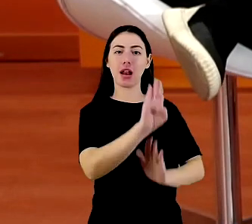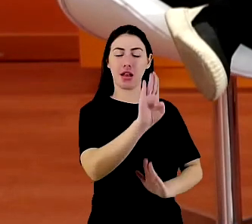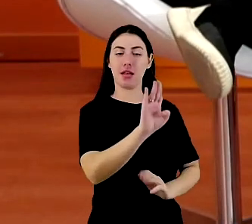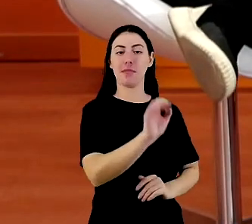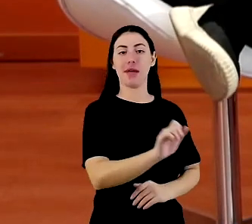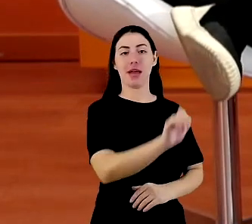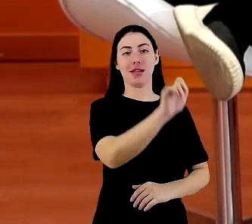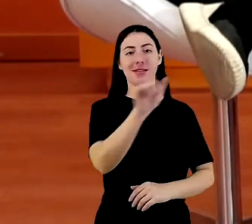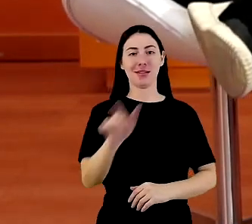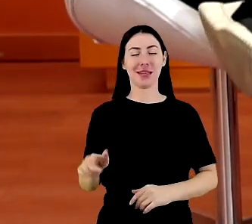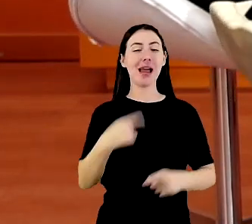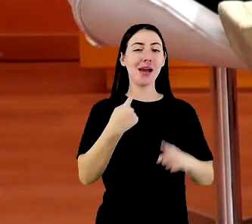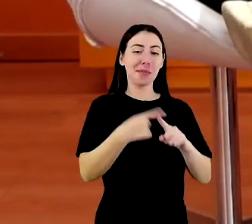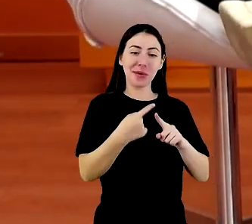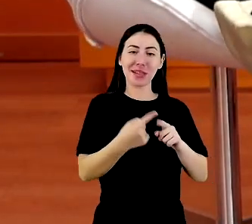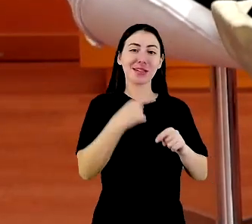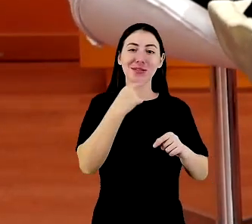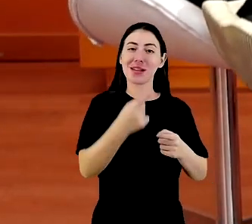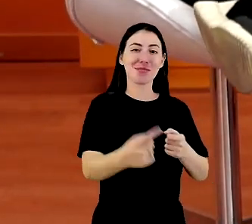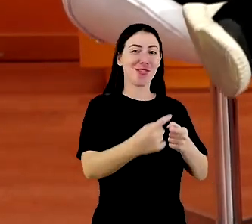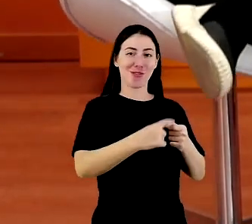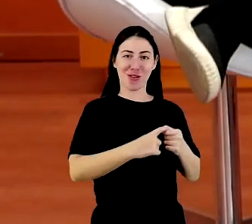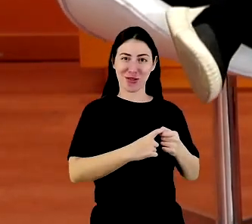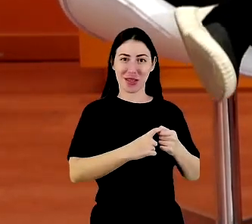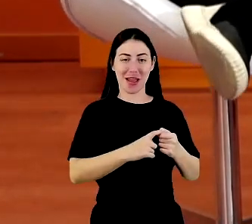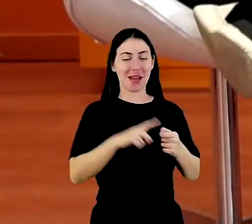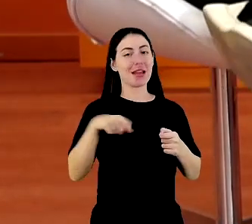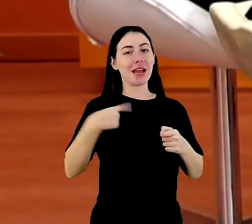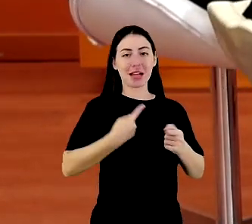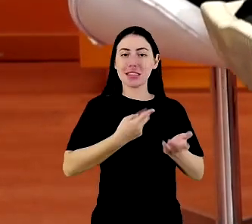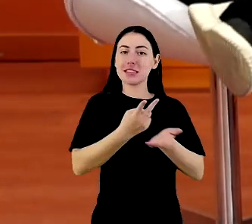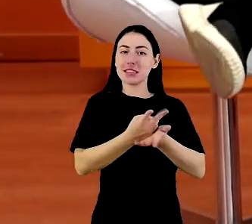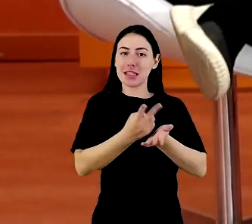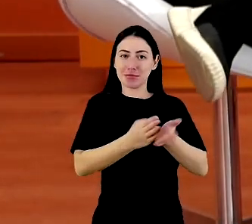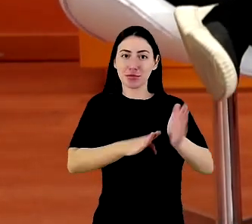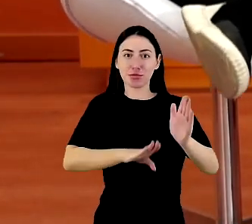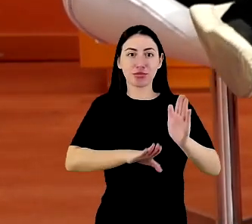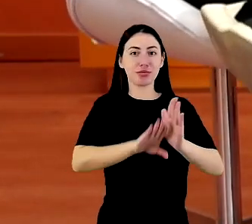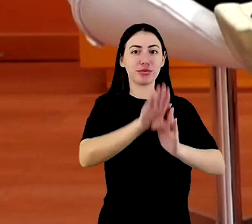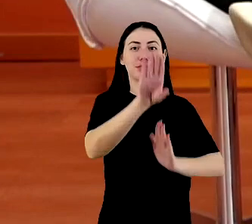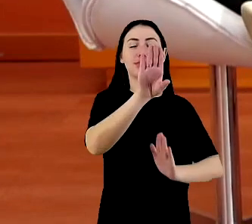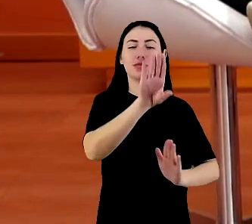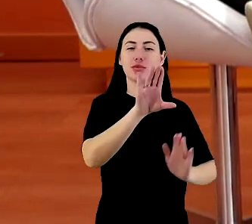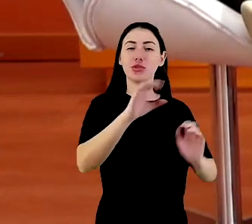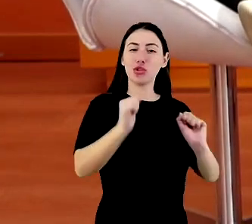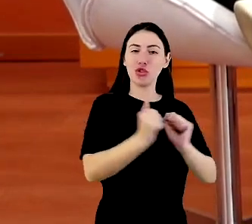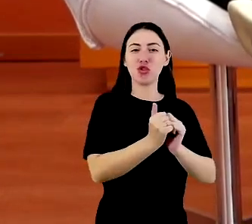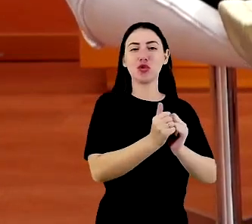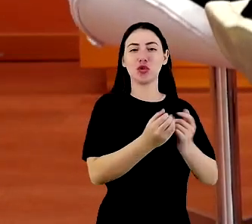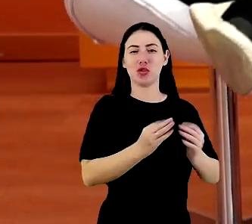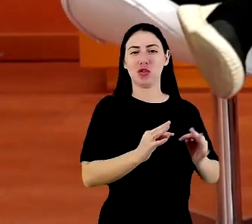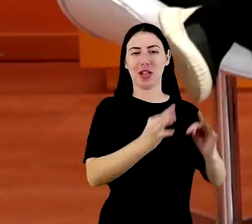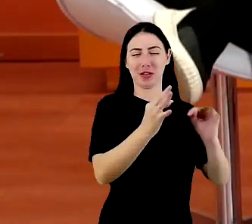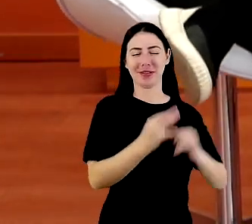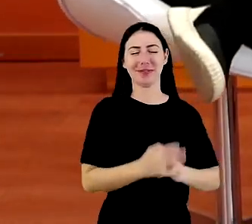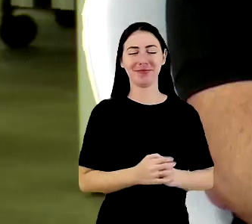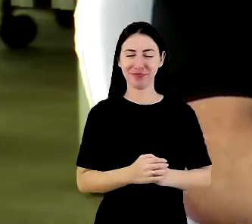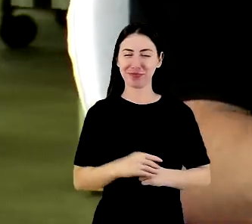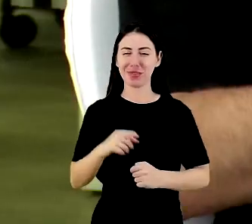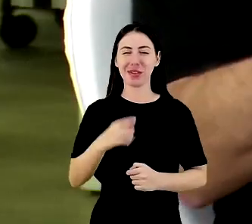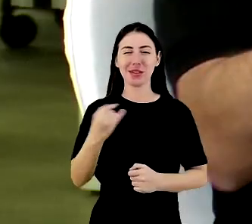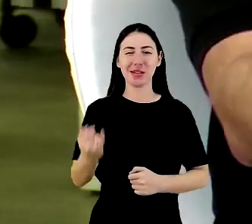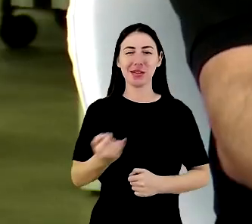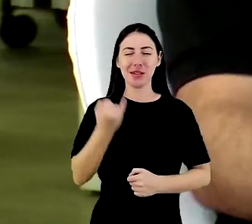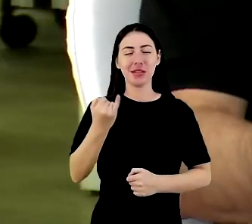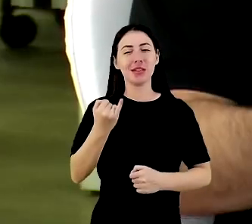e agora a gente vai fazer história sempre olhando muito essa questão da tecnologia. E essa é a importância também da diversidade, né, Selma? A gente fala muito de diversidade.